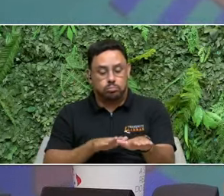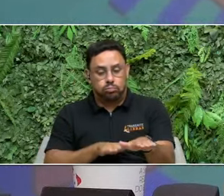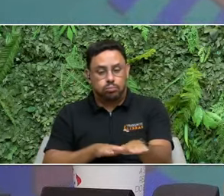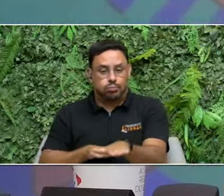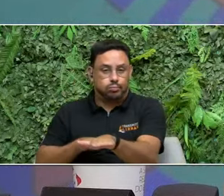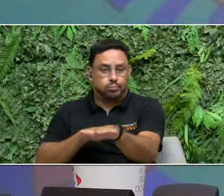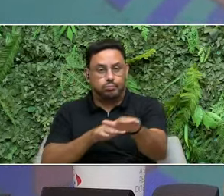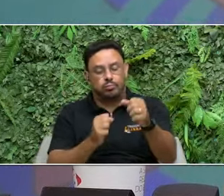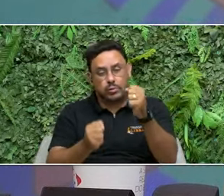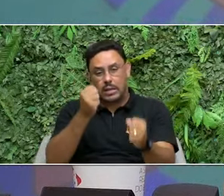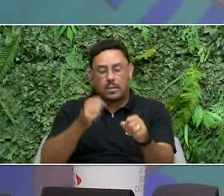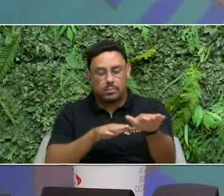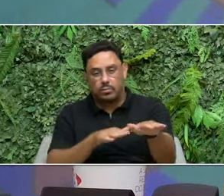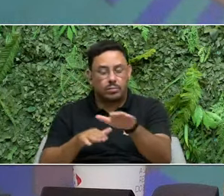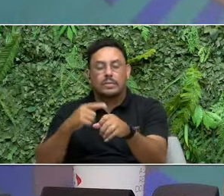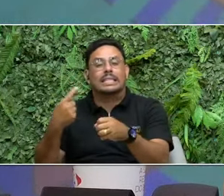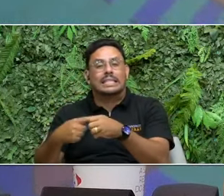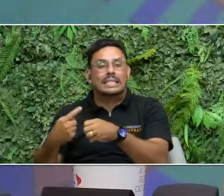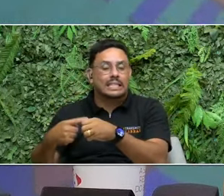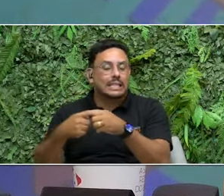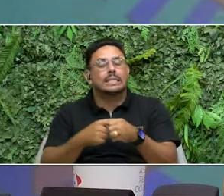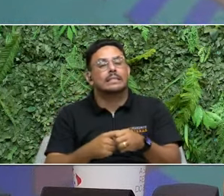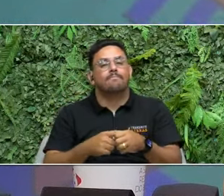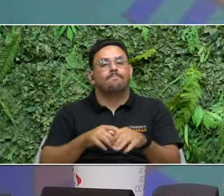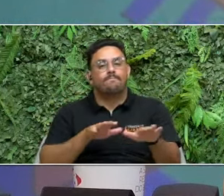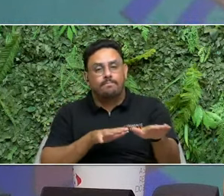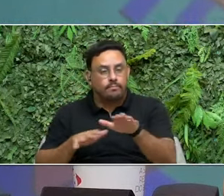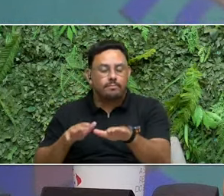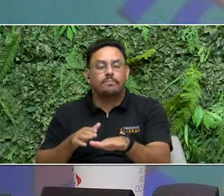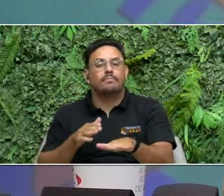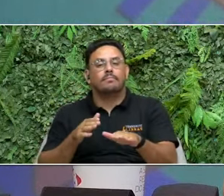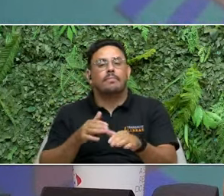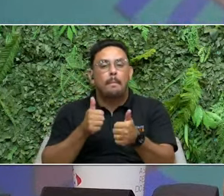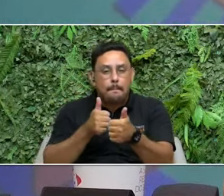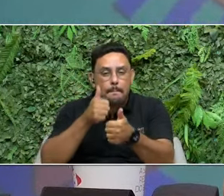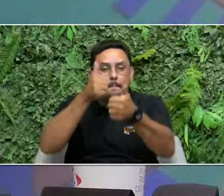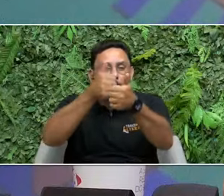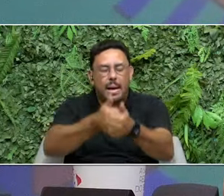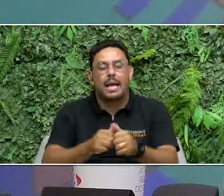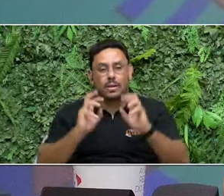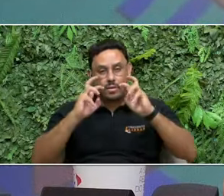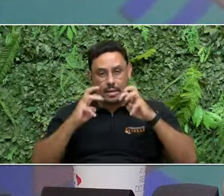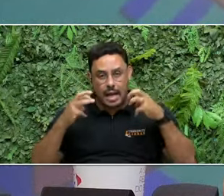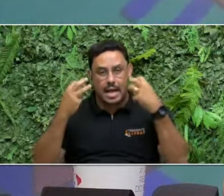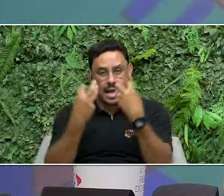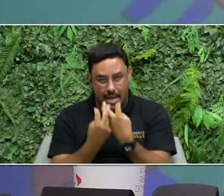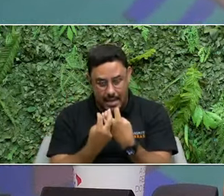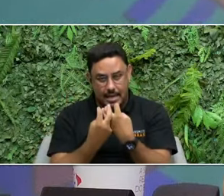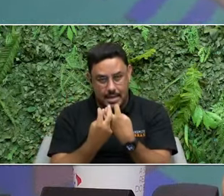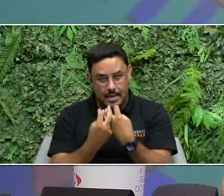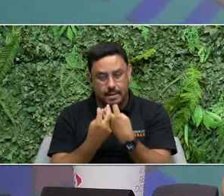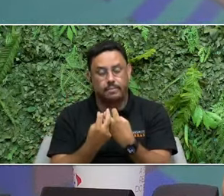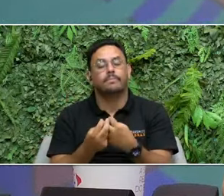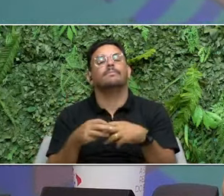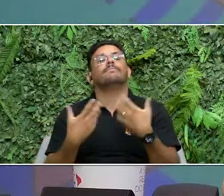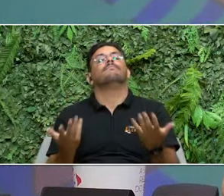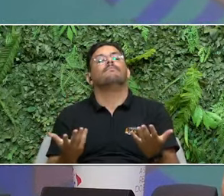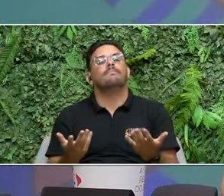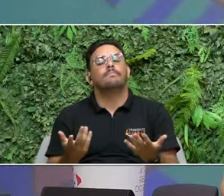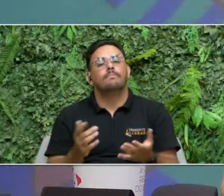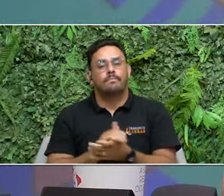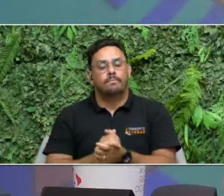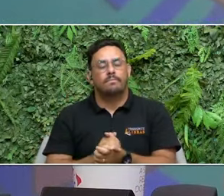né como é que tá a movimentação na cidade movimentação ah em direção à Arena MRV tá E